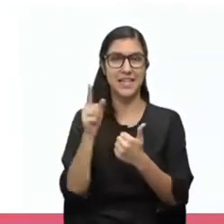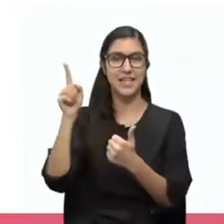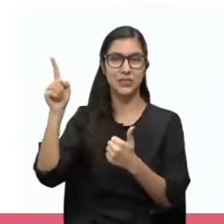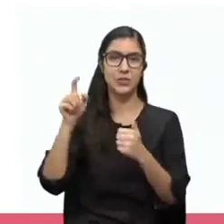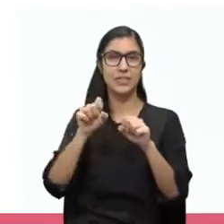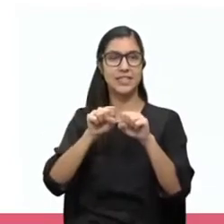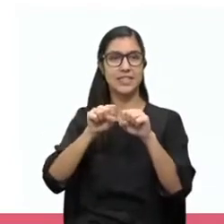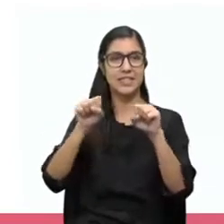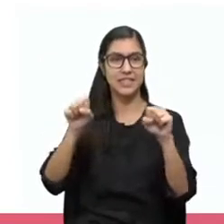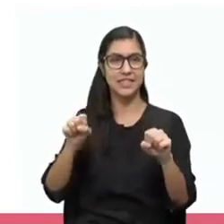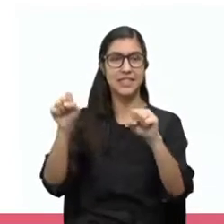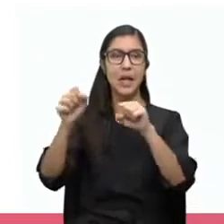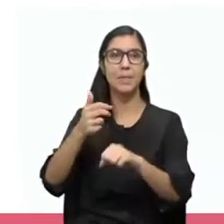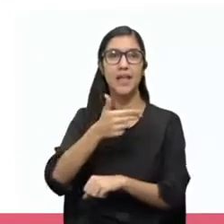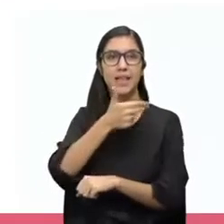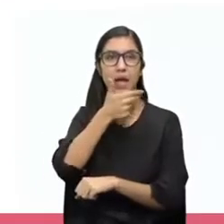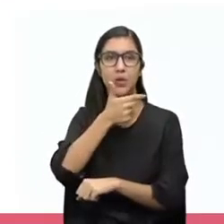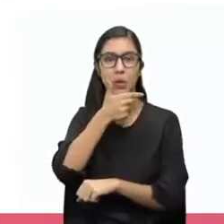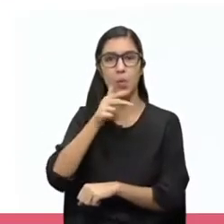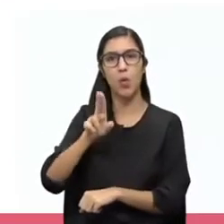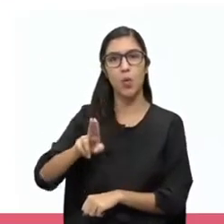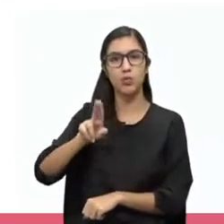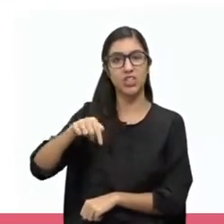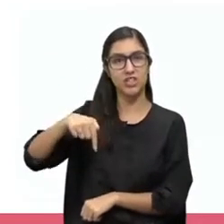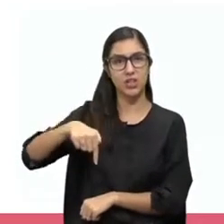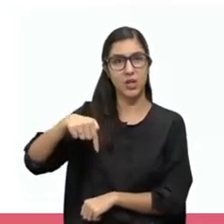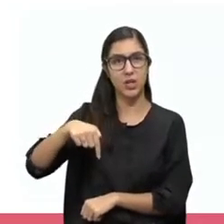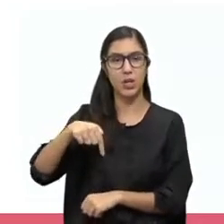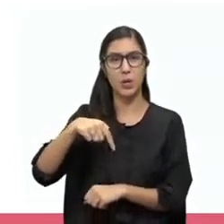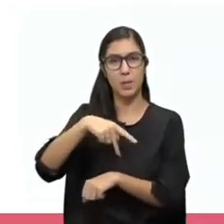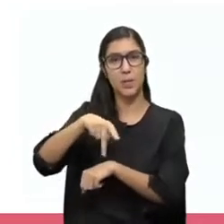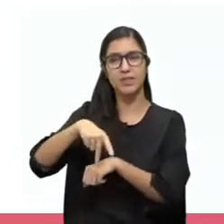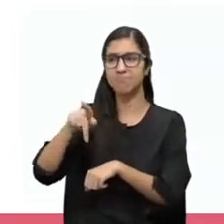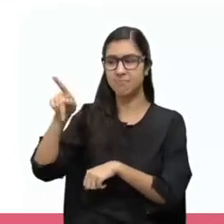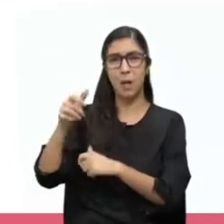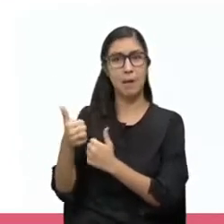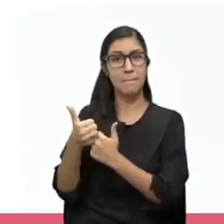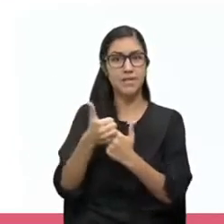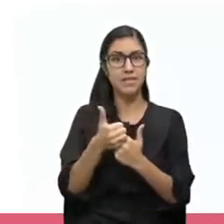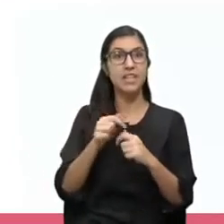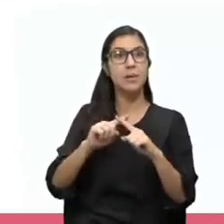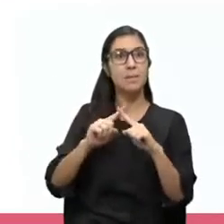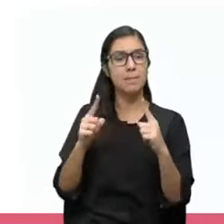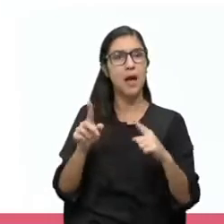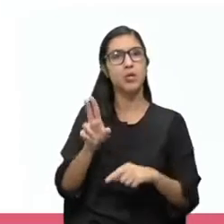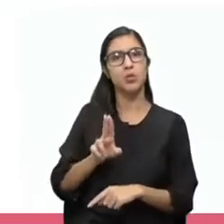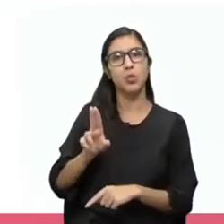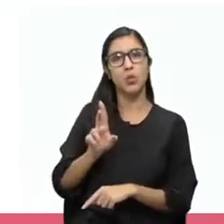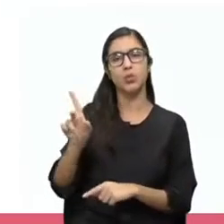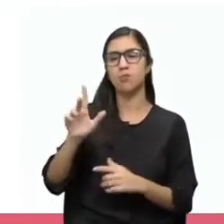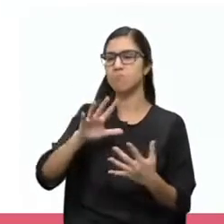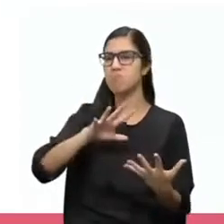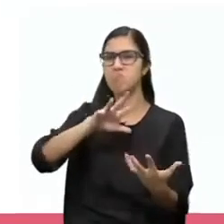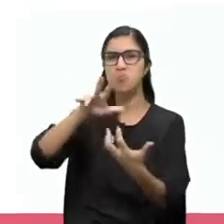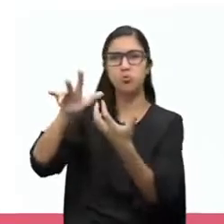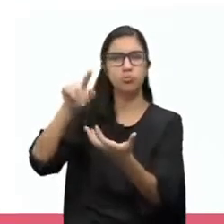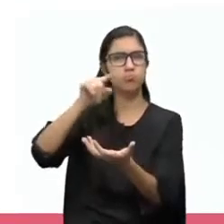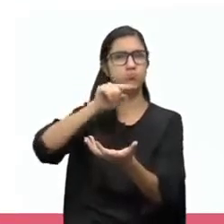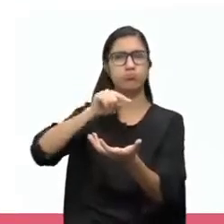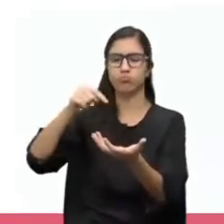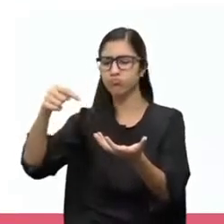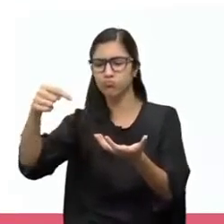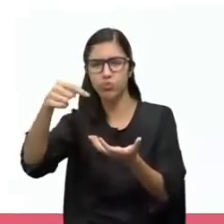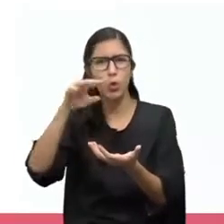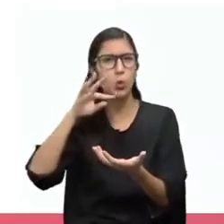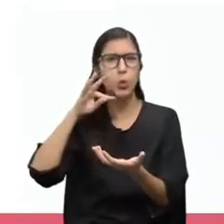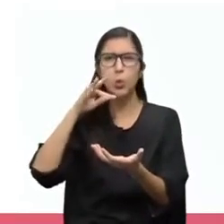Tadoma, utilizado aqui no nosso país. Ela é uma representante, mas ele é utilizado no mundo todo. Consiste